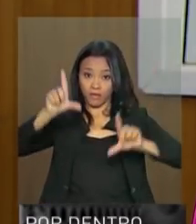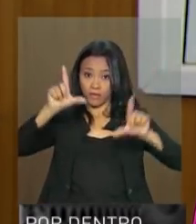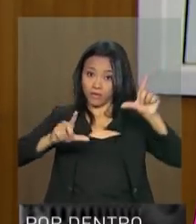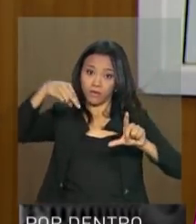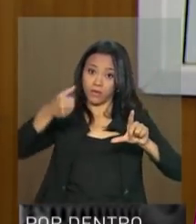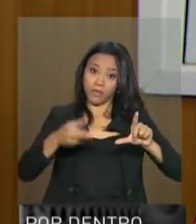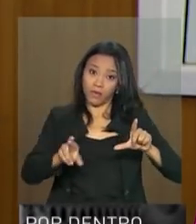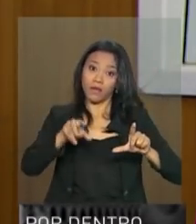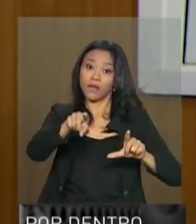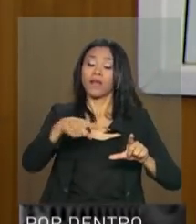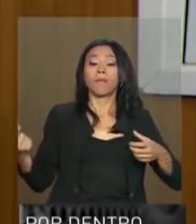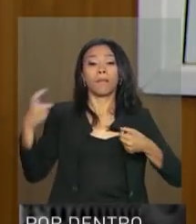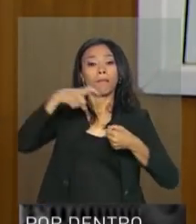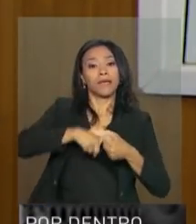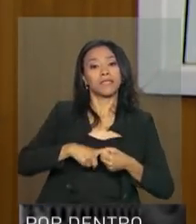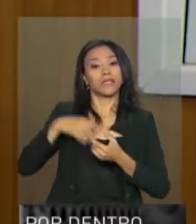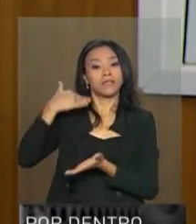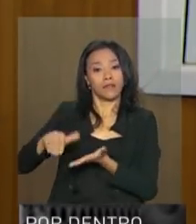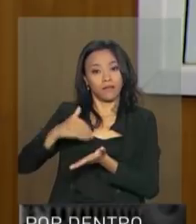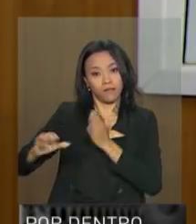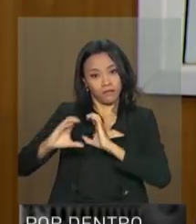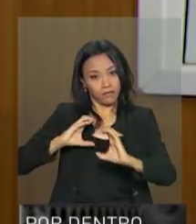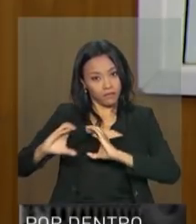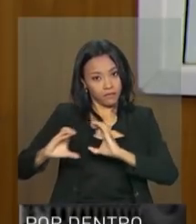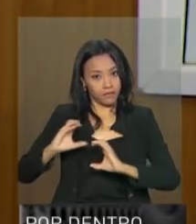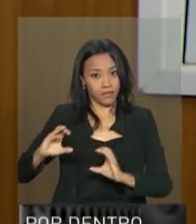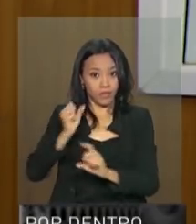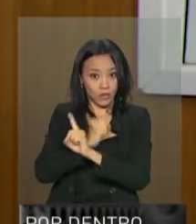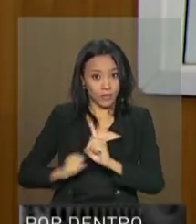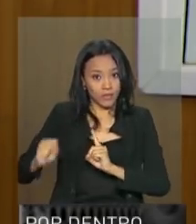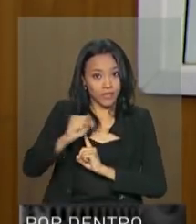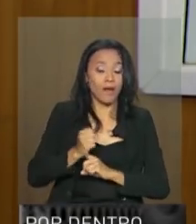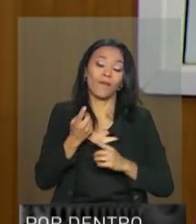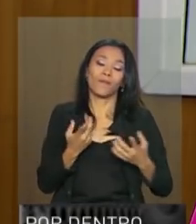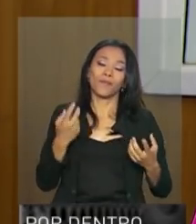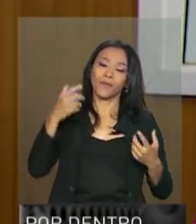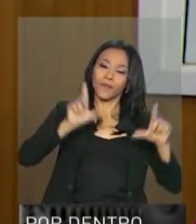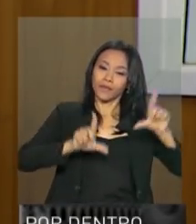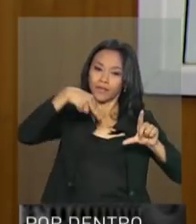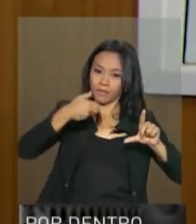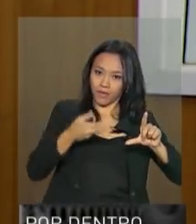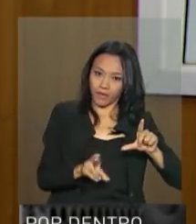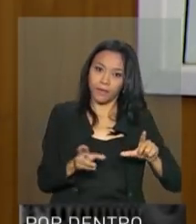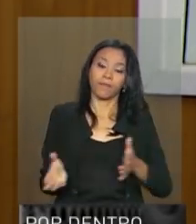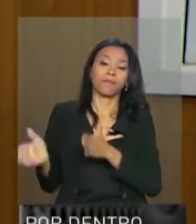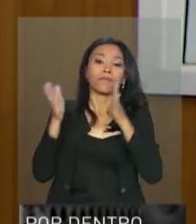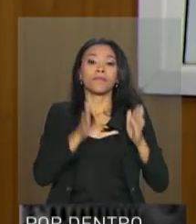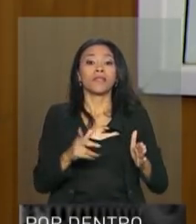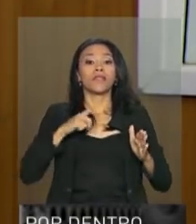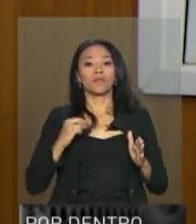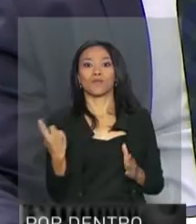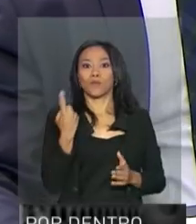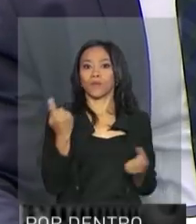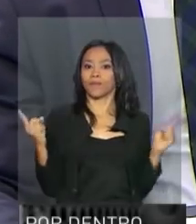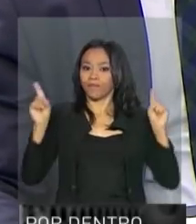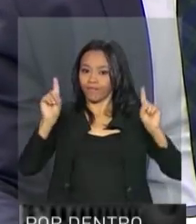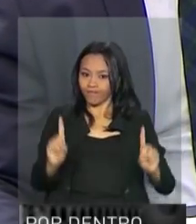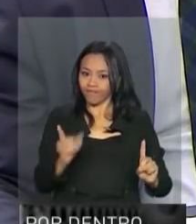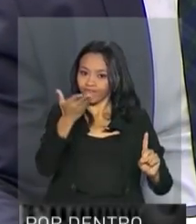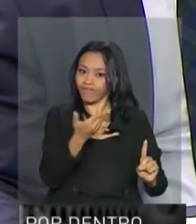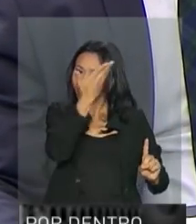Governo, uma parceria da Secretaria de Comunicação Social da Presidência da República com a NBR. E hoje temos a presença de dois convidados, Marcelo